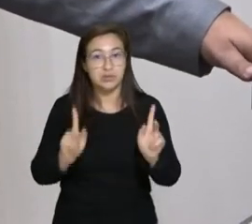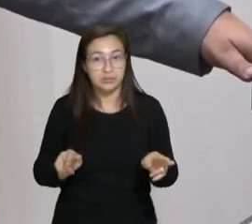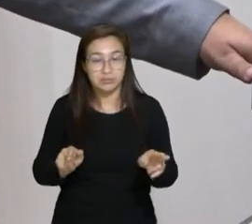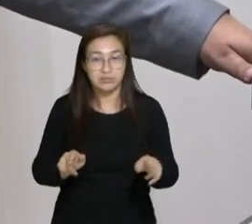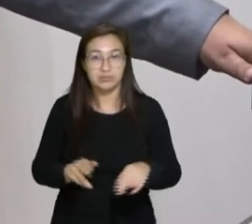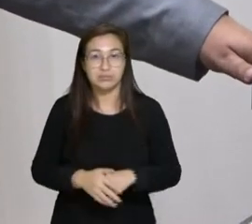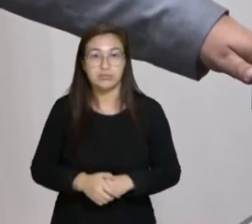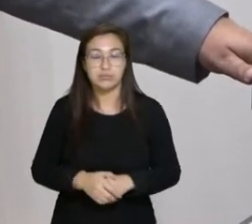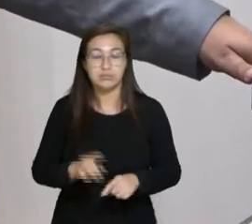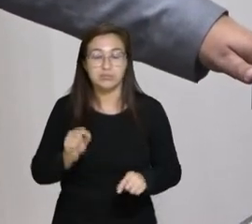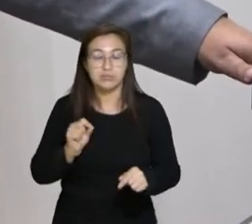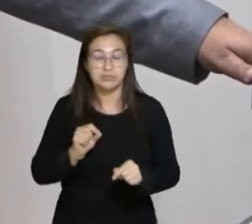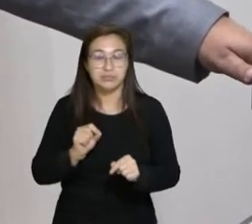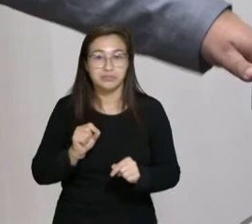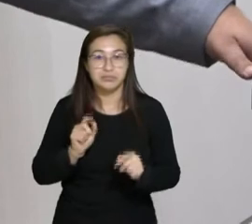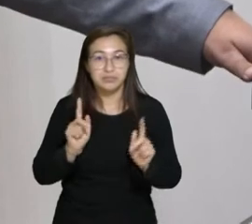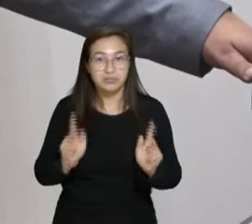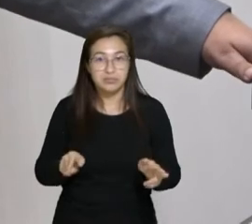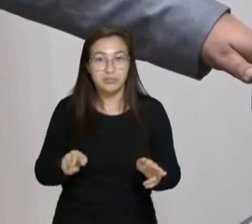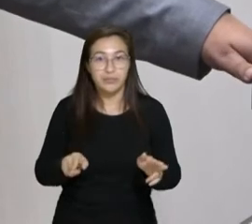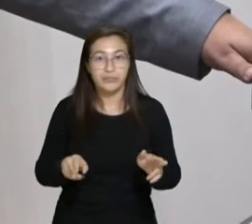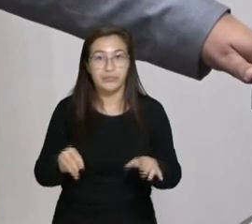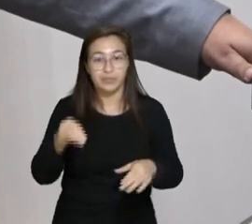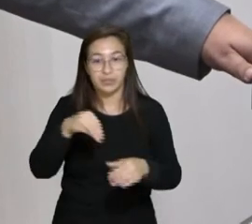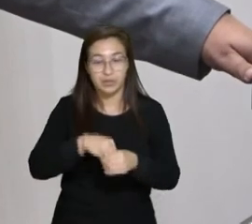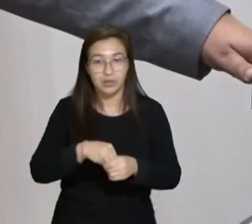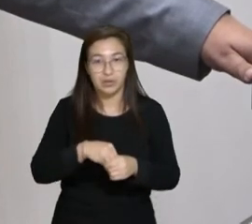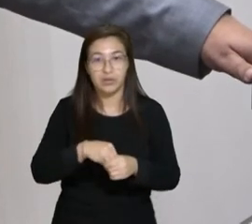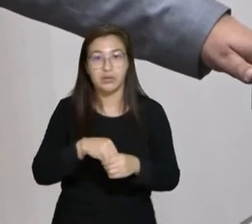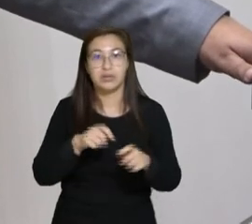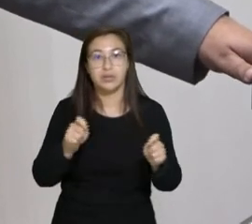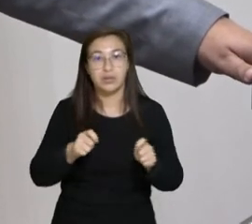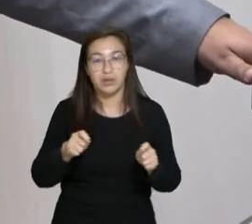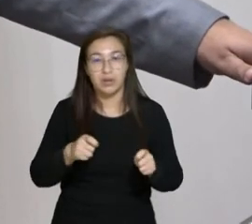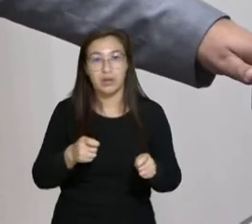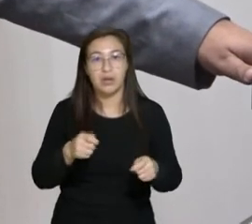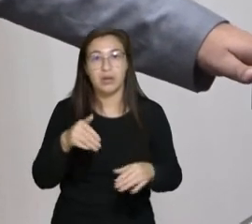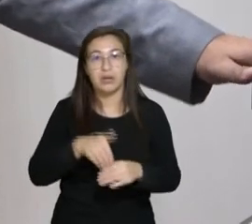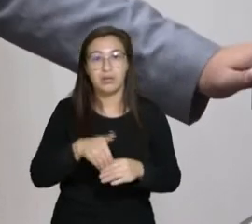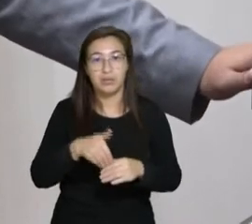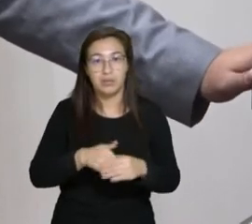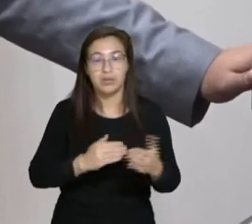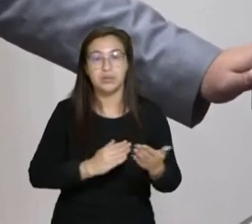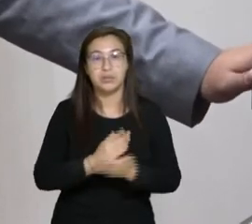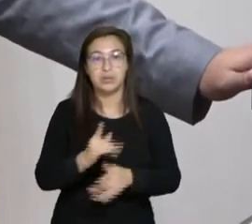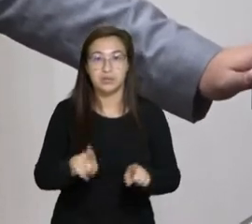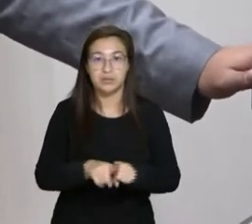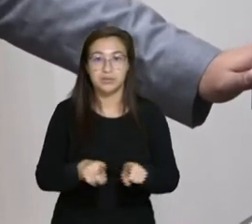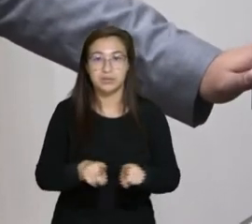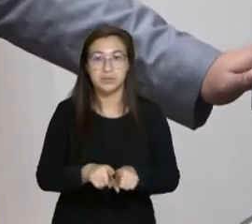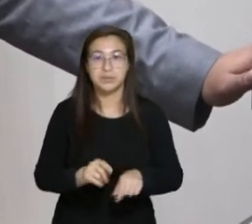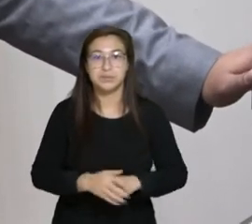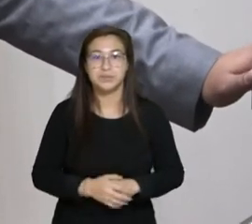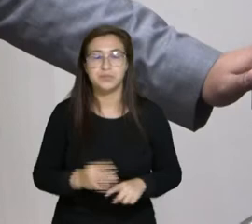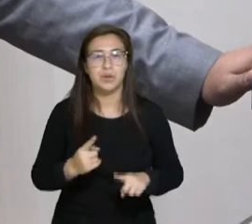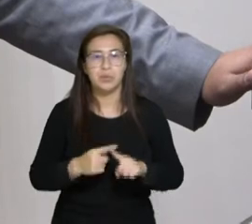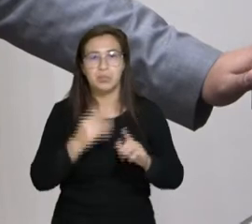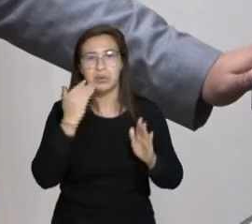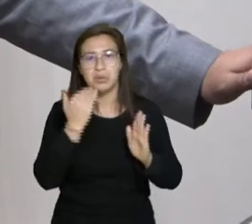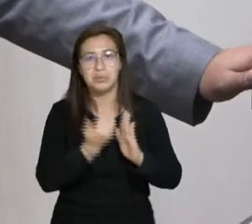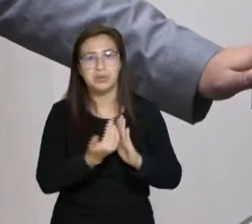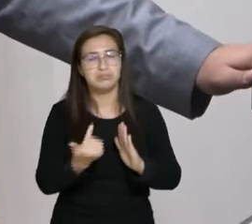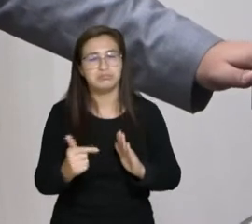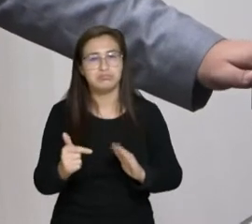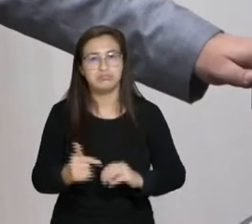é a mesma coisa tá lá no pacote para ser votado Aliás foi votado e aprovado por que que não compre